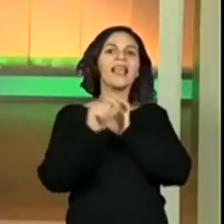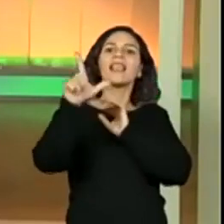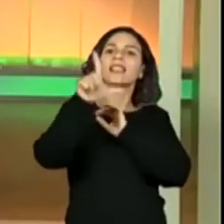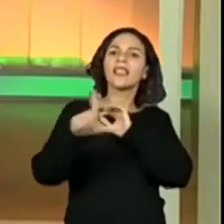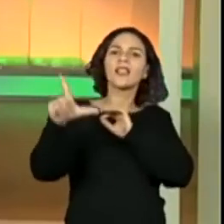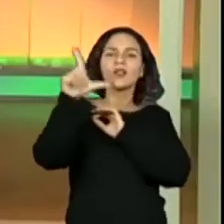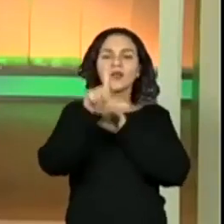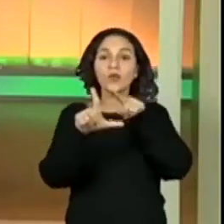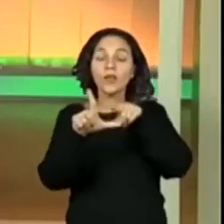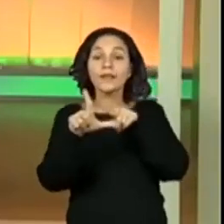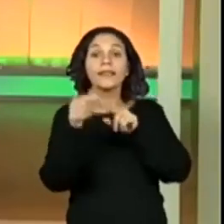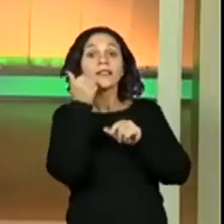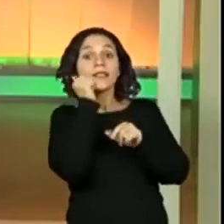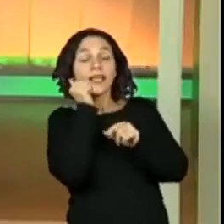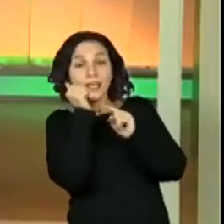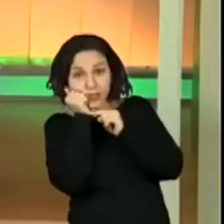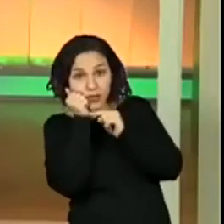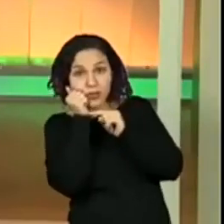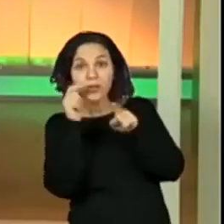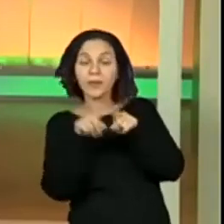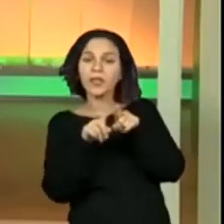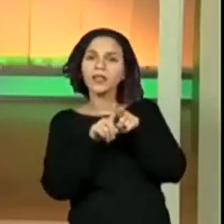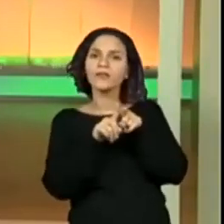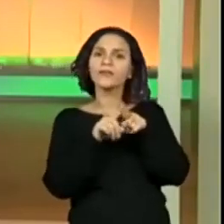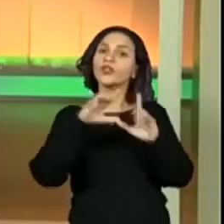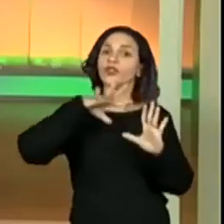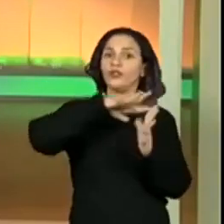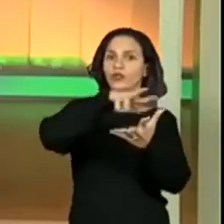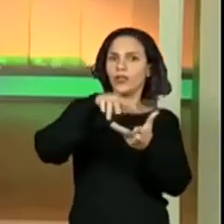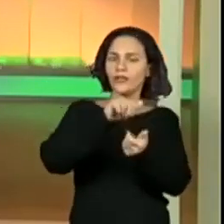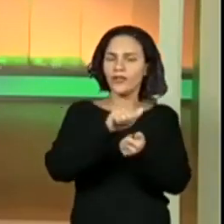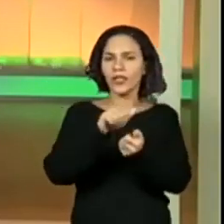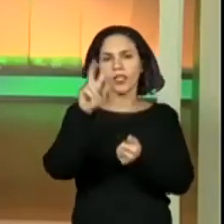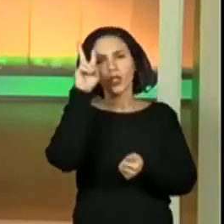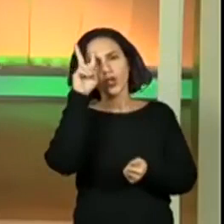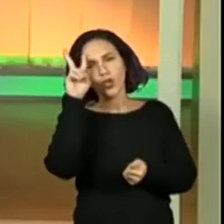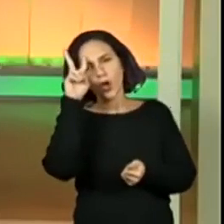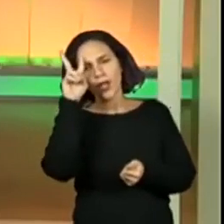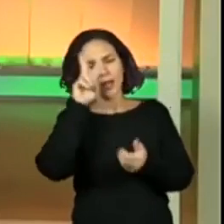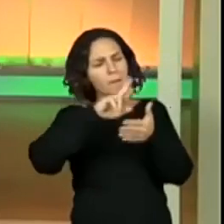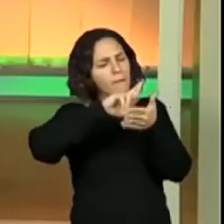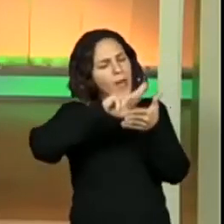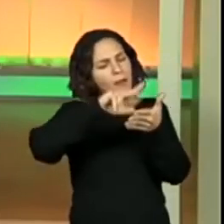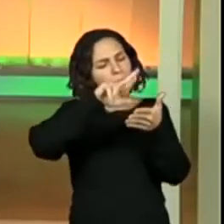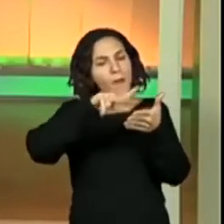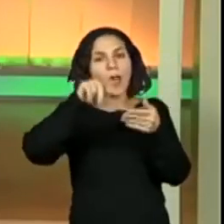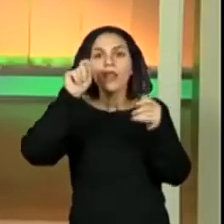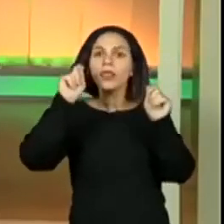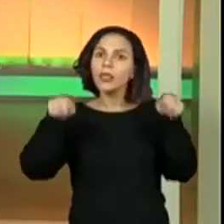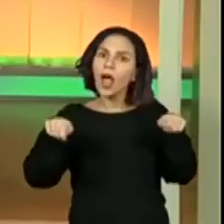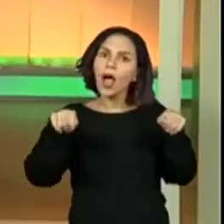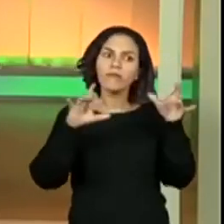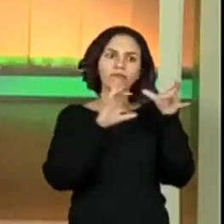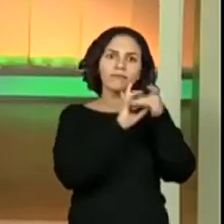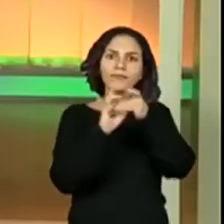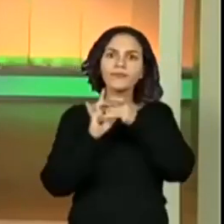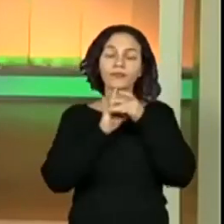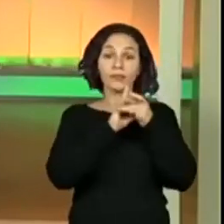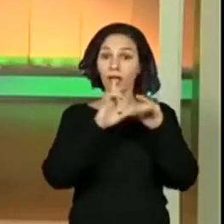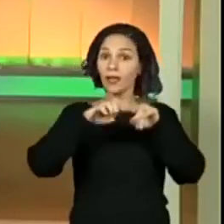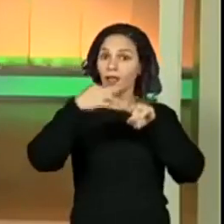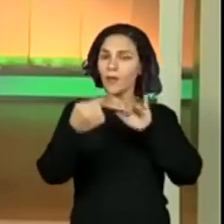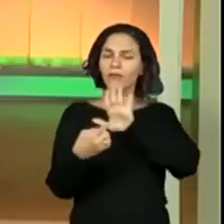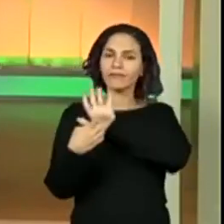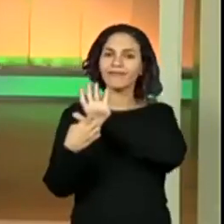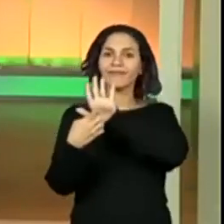em ciências, em geografia, em história. É um tema bastante interessante, até para expor